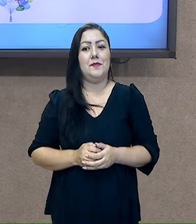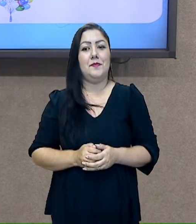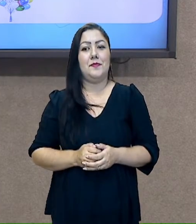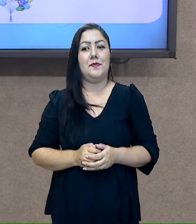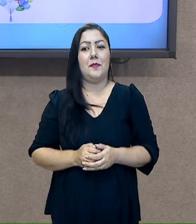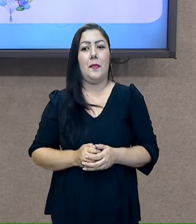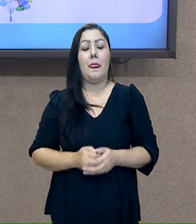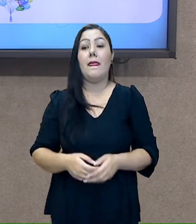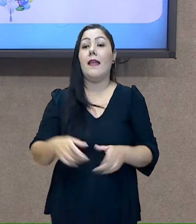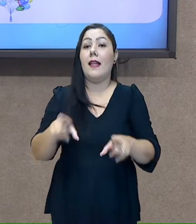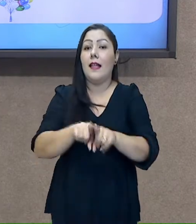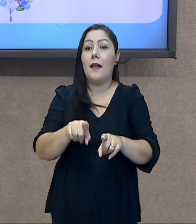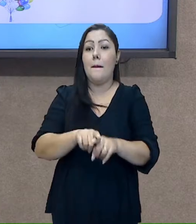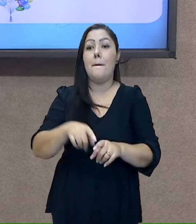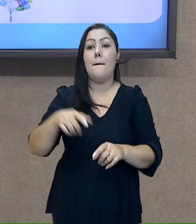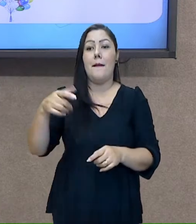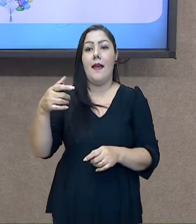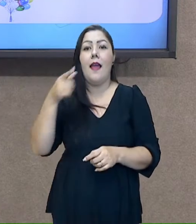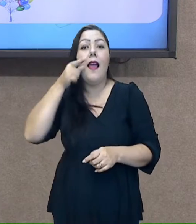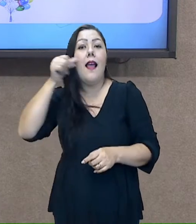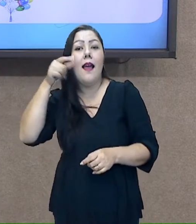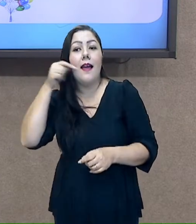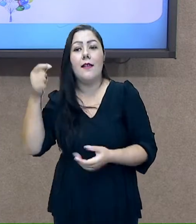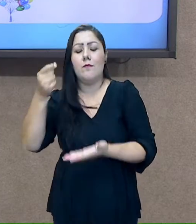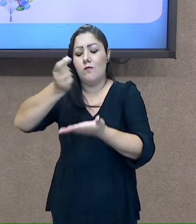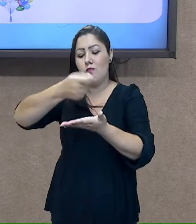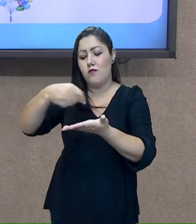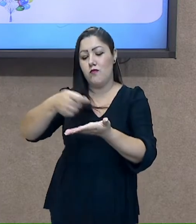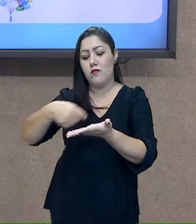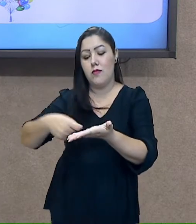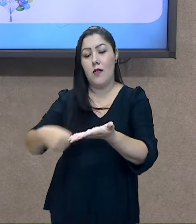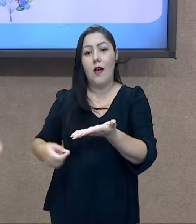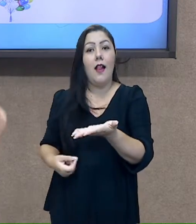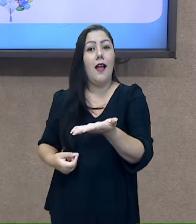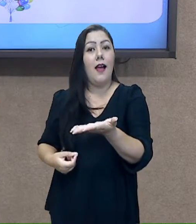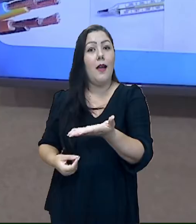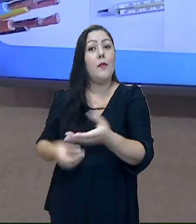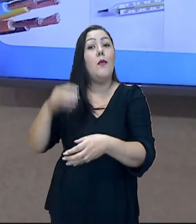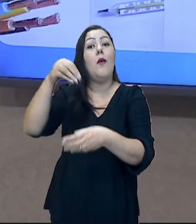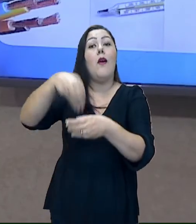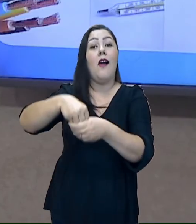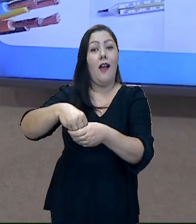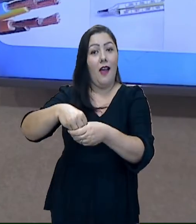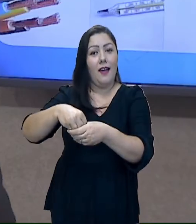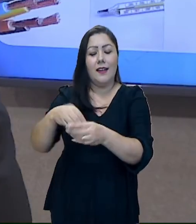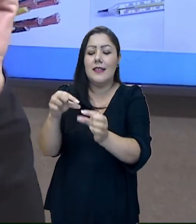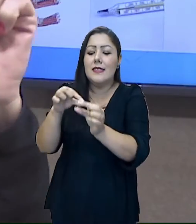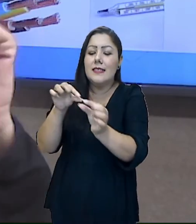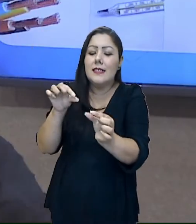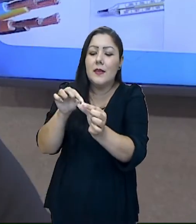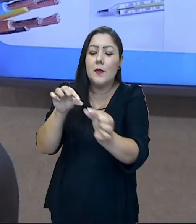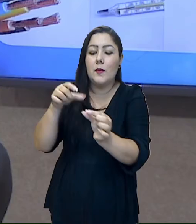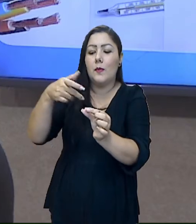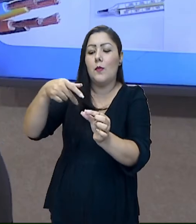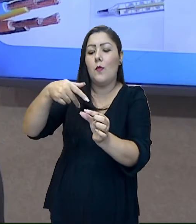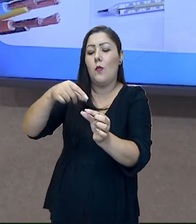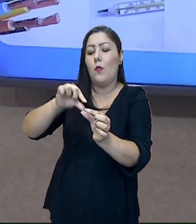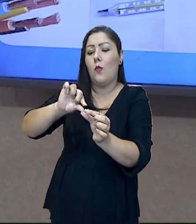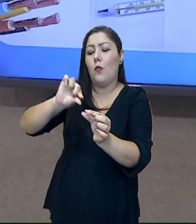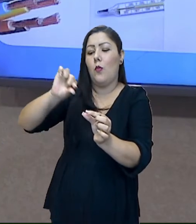que você está utilizando para poder fazer algumas anotações. Sabe o que existe na ponta do